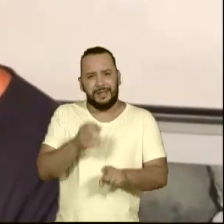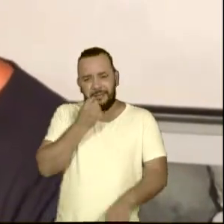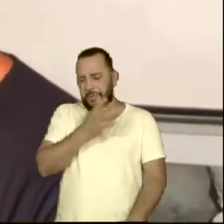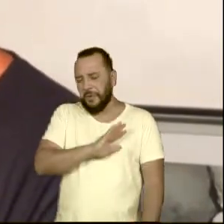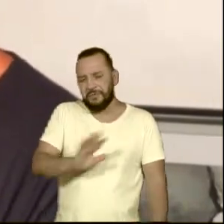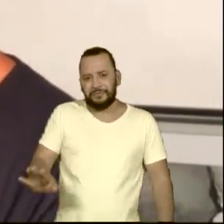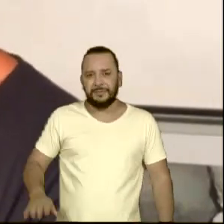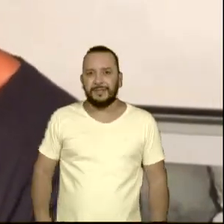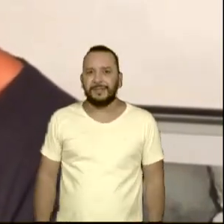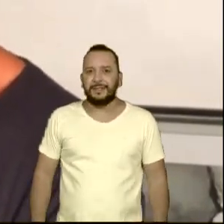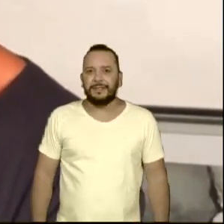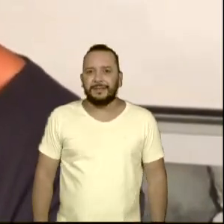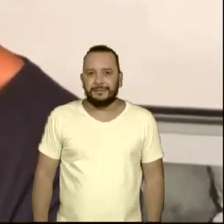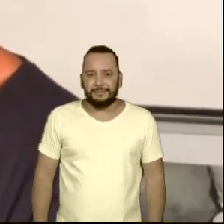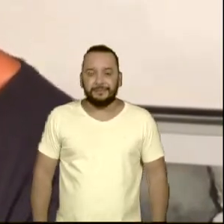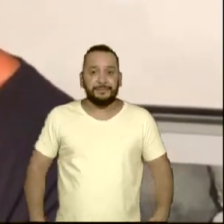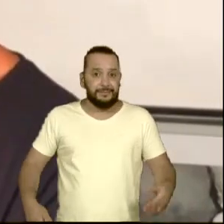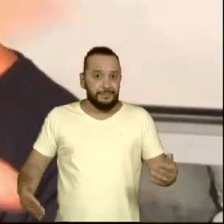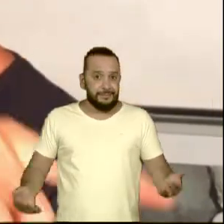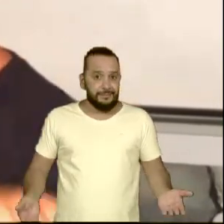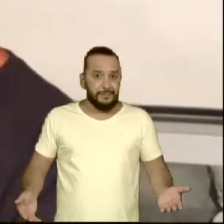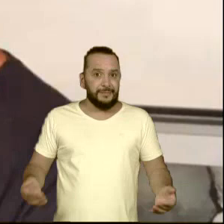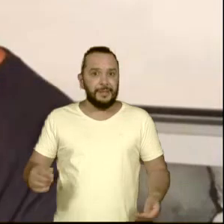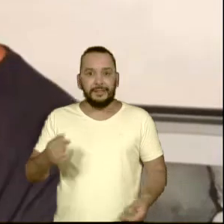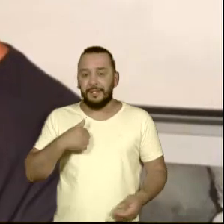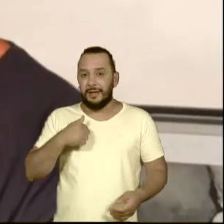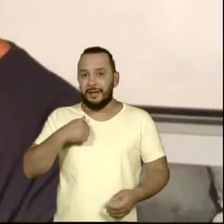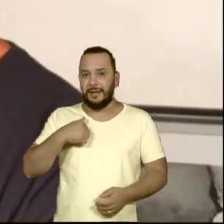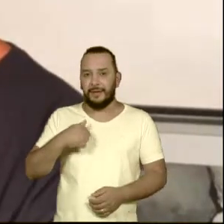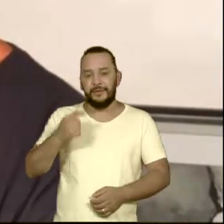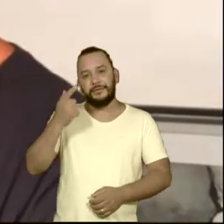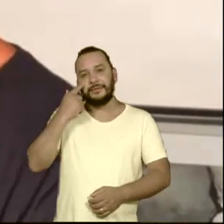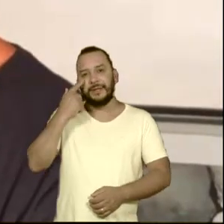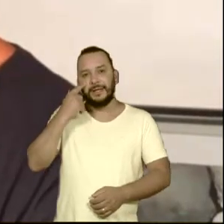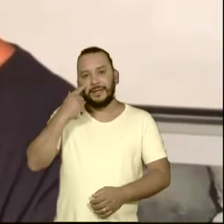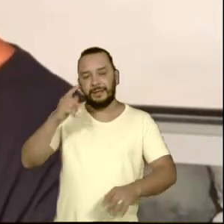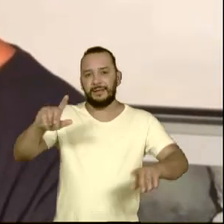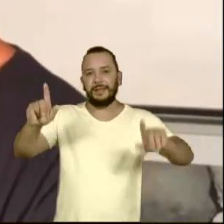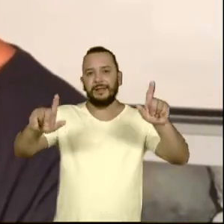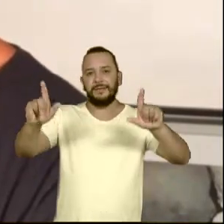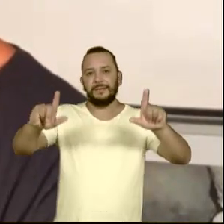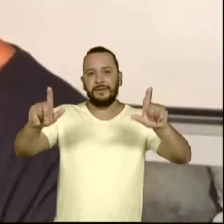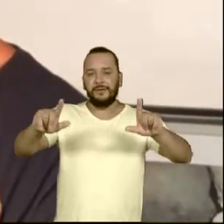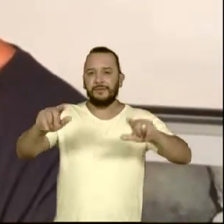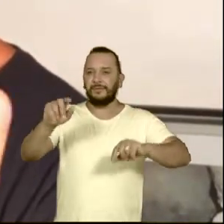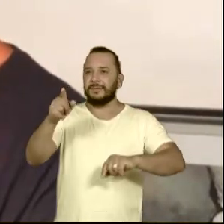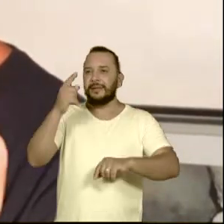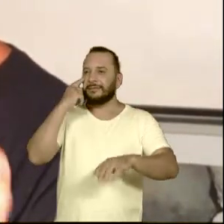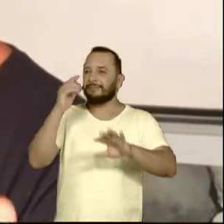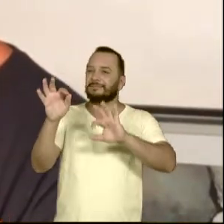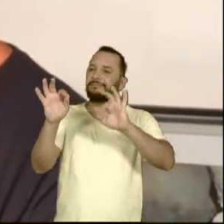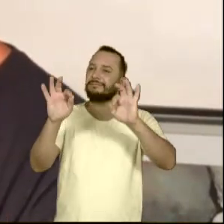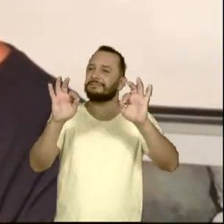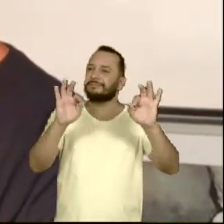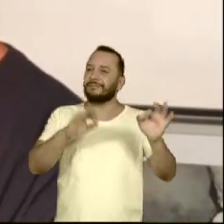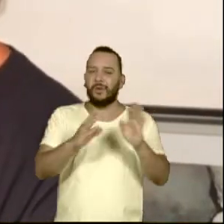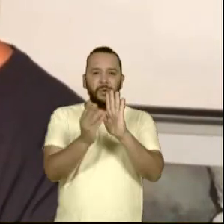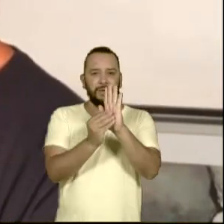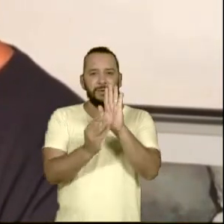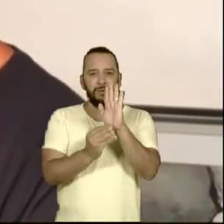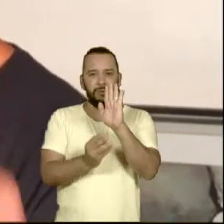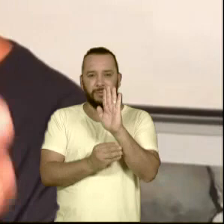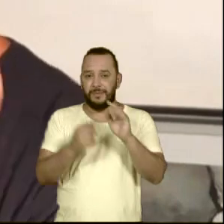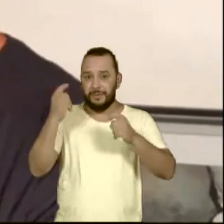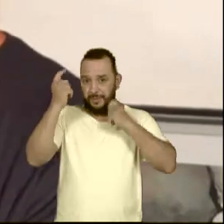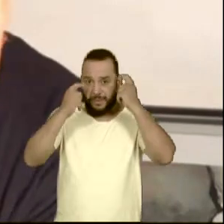Entendeu? Então, eu acho que beber nesses programas onde você identifica conteúdo e uma preocupação com o público